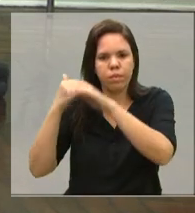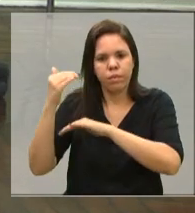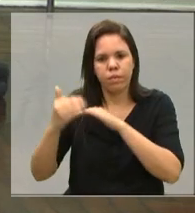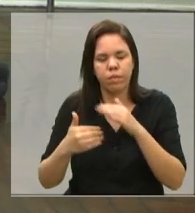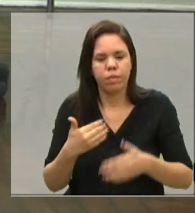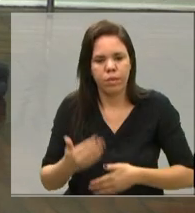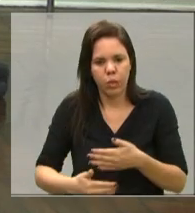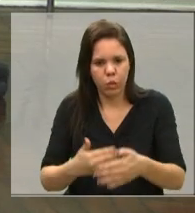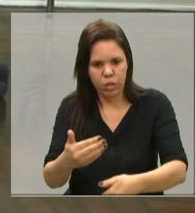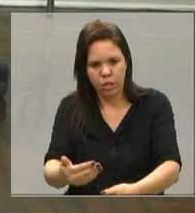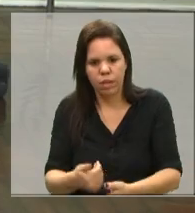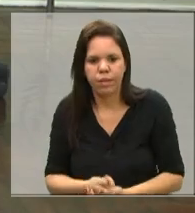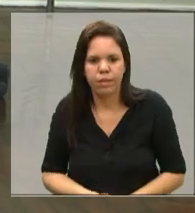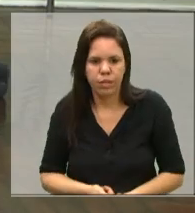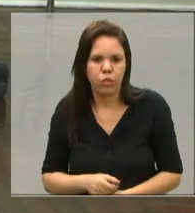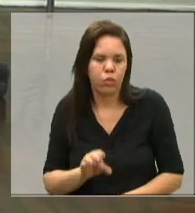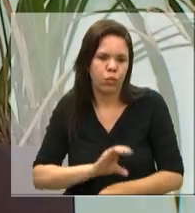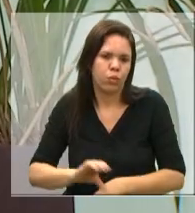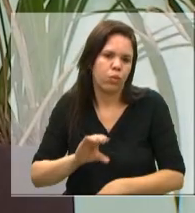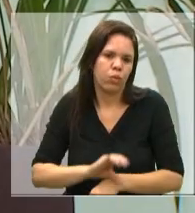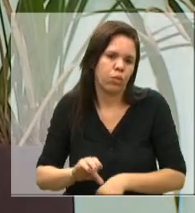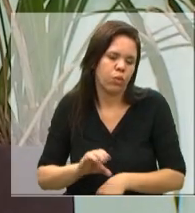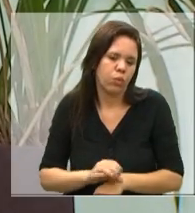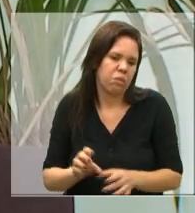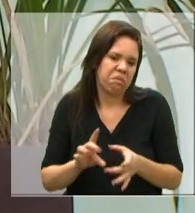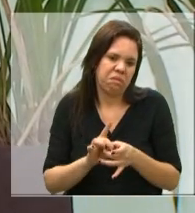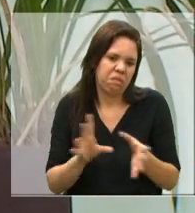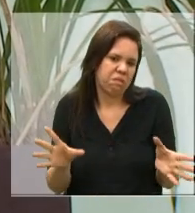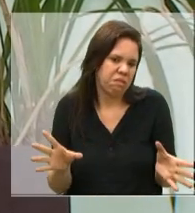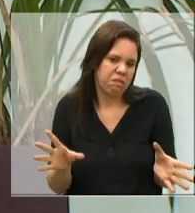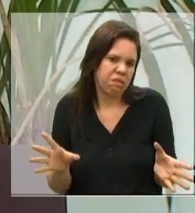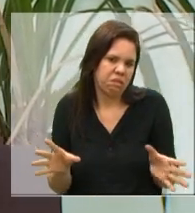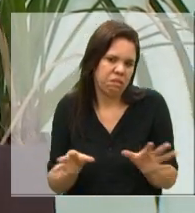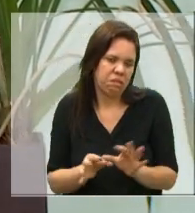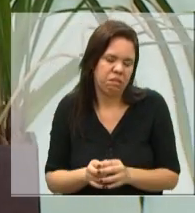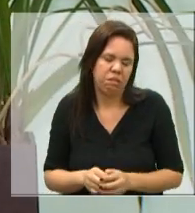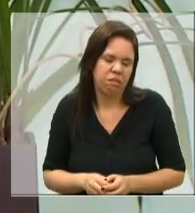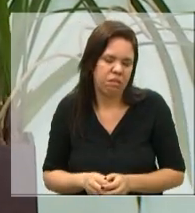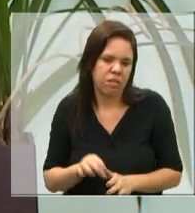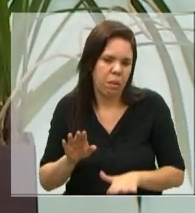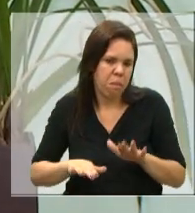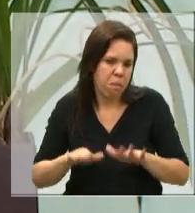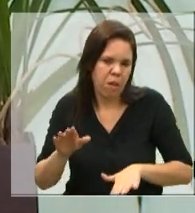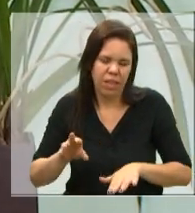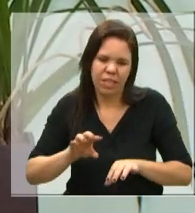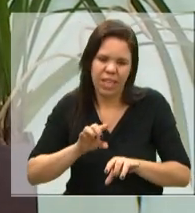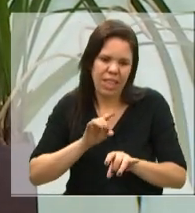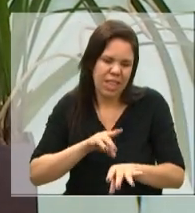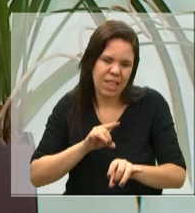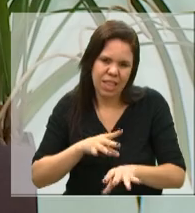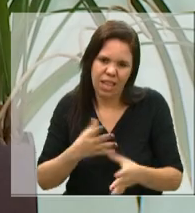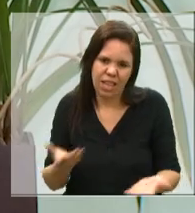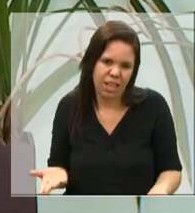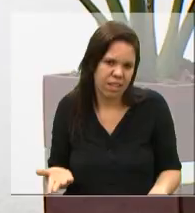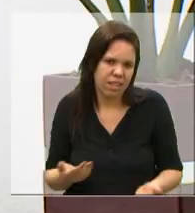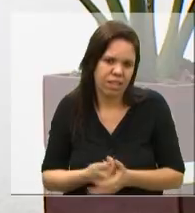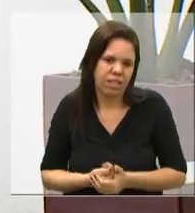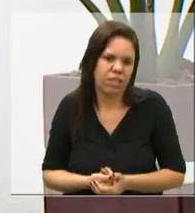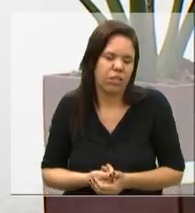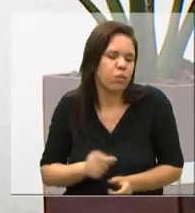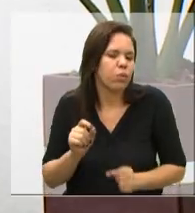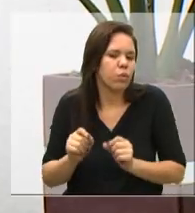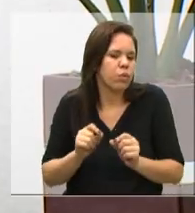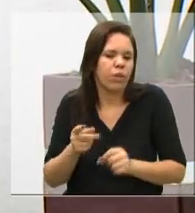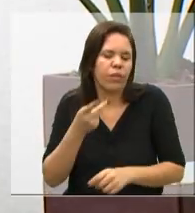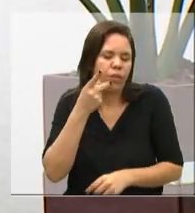processo de curso, seja um curso livre, de extensão, cursos superiores, pós-graduações. É isso que eu ia falar,